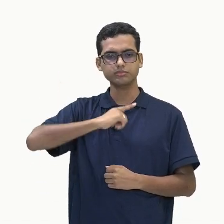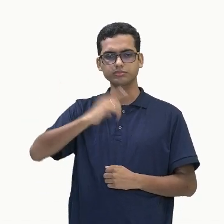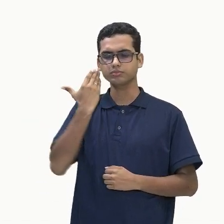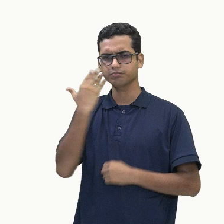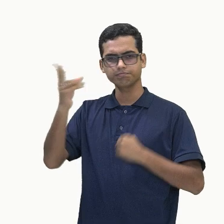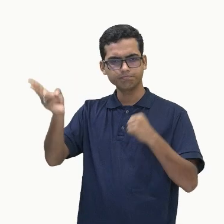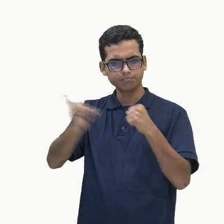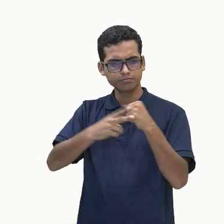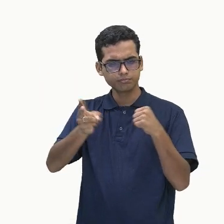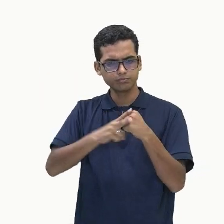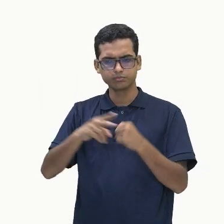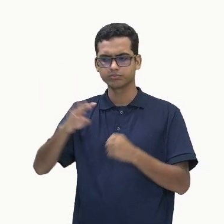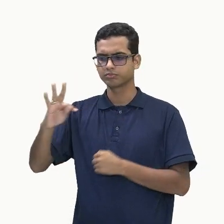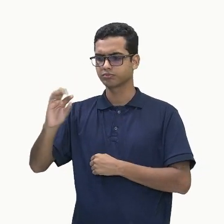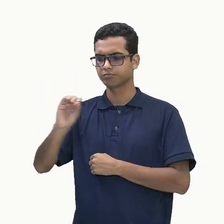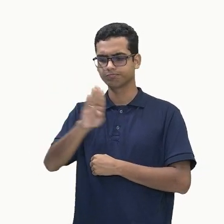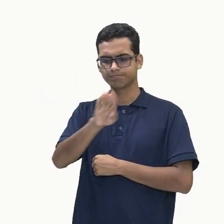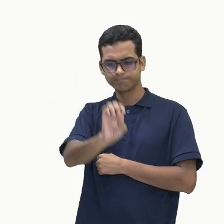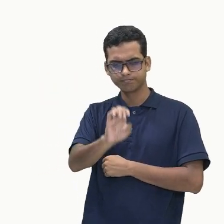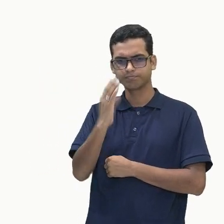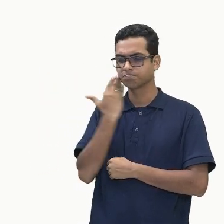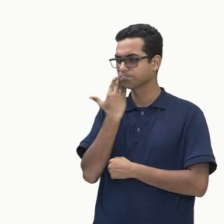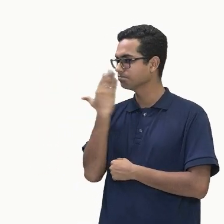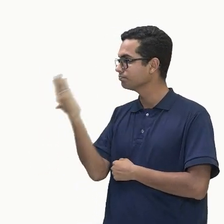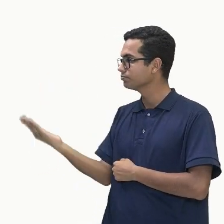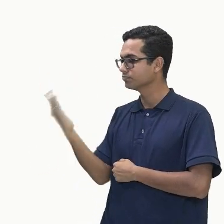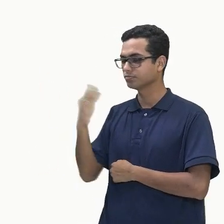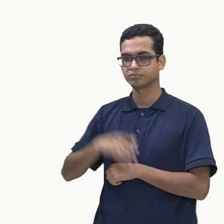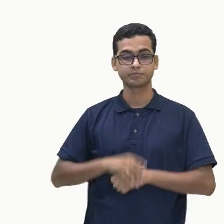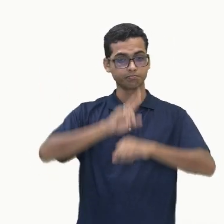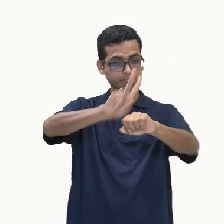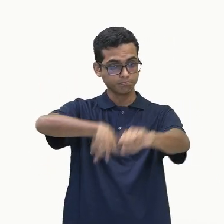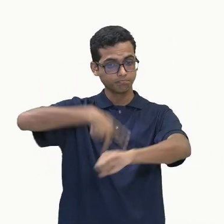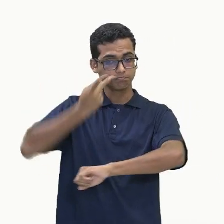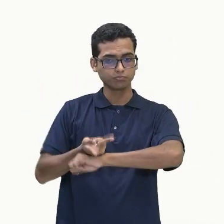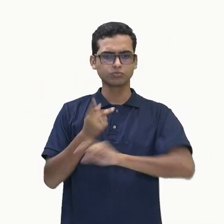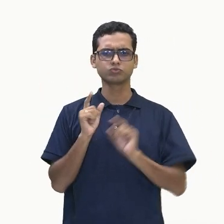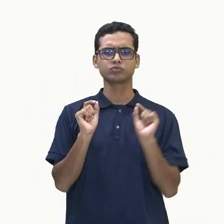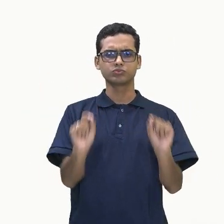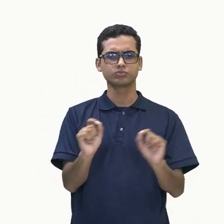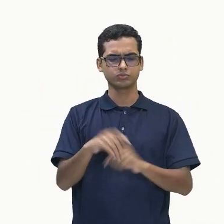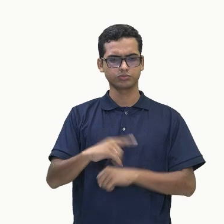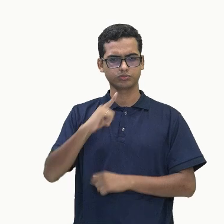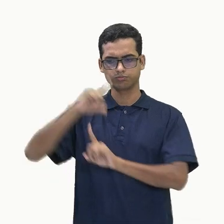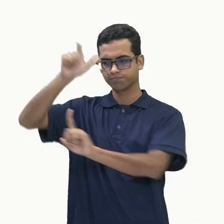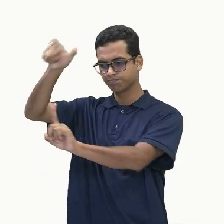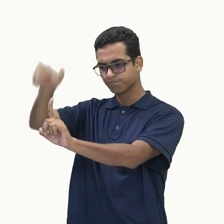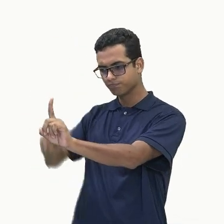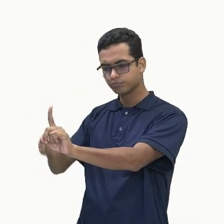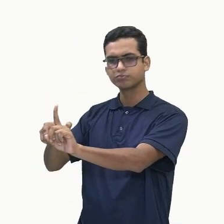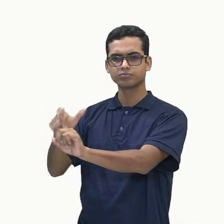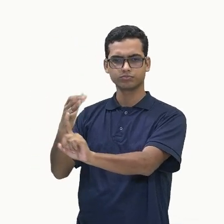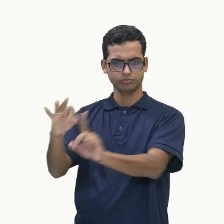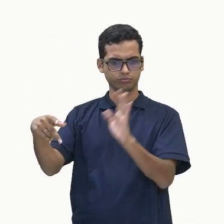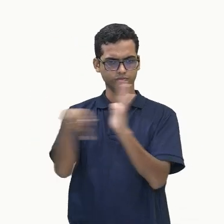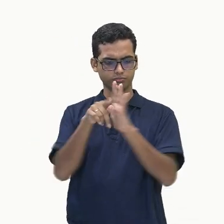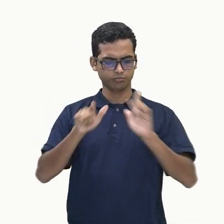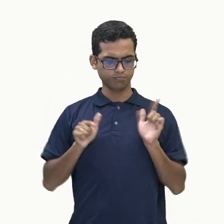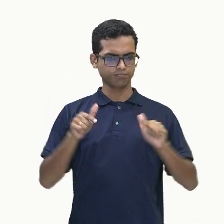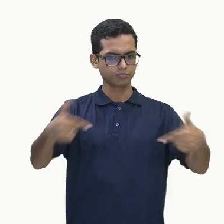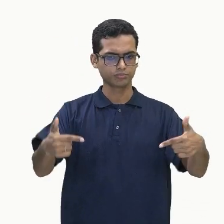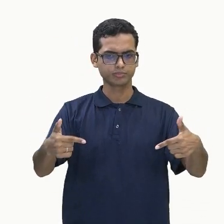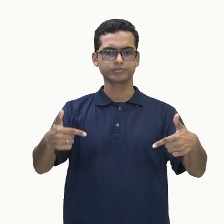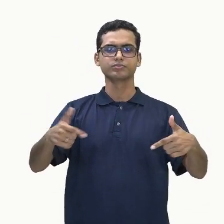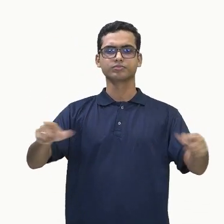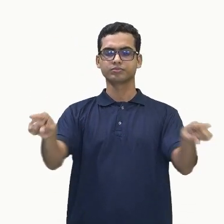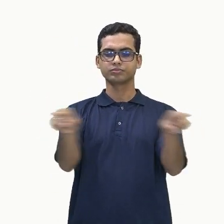ela permanece a mesma. Depois, nós vamos ter aí o sujeito da ação, ok?